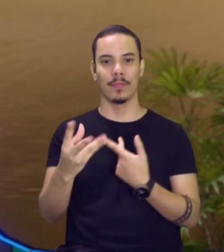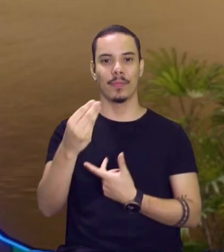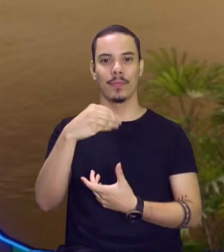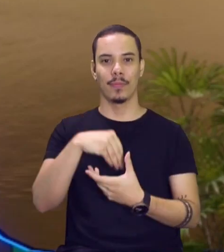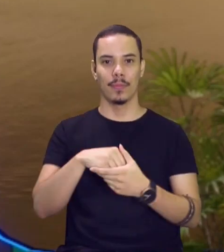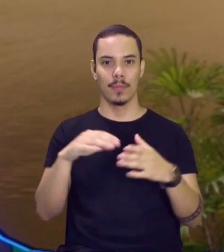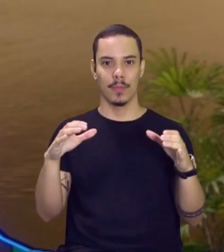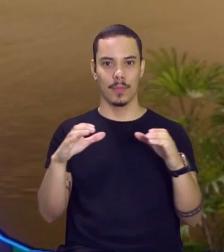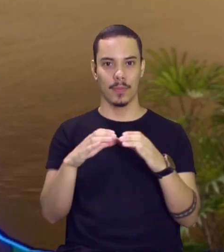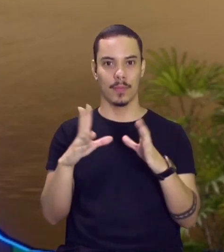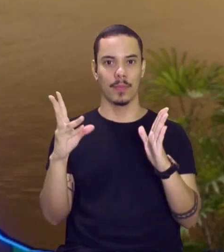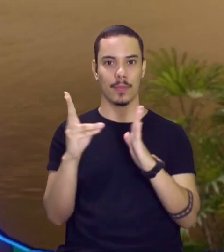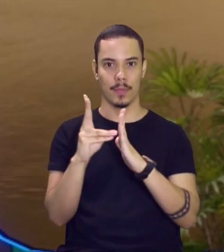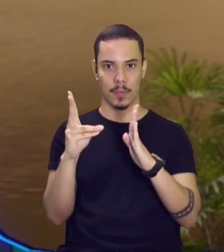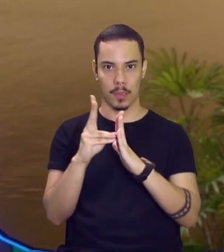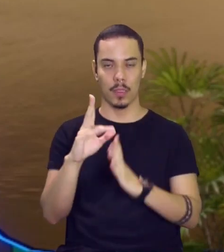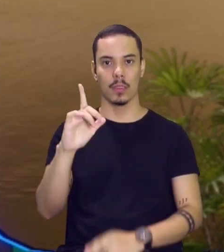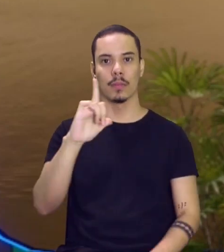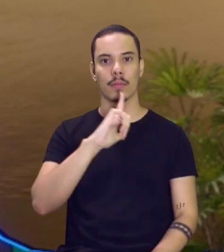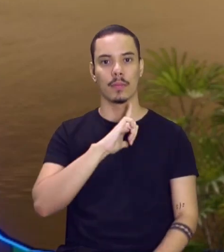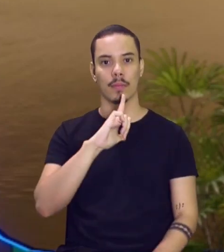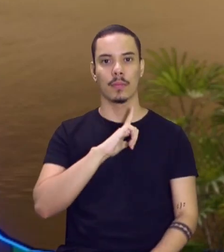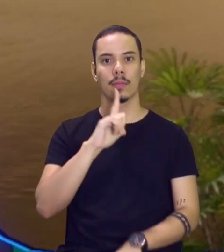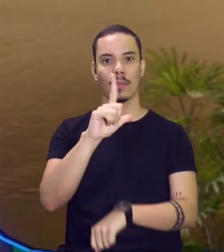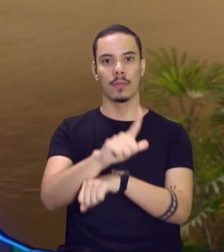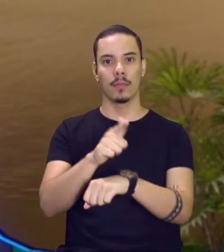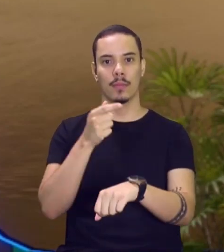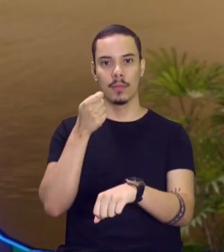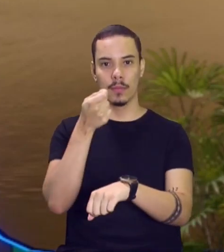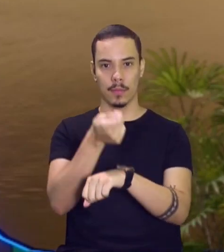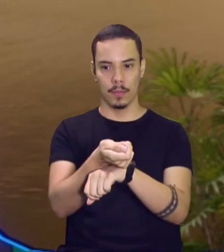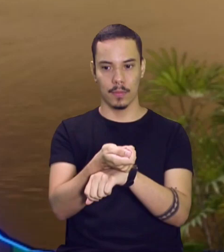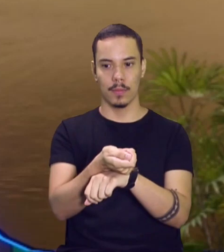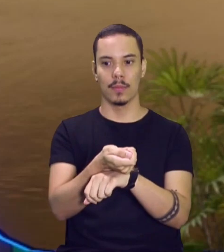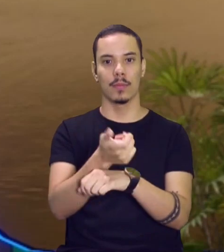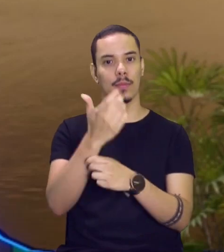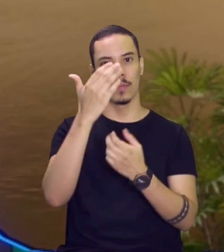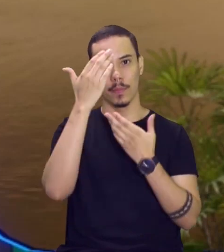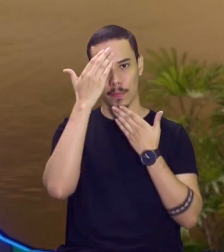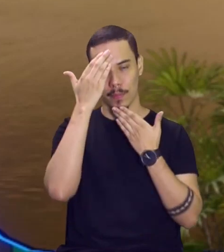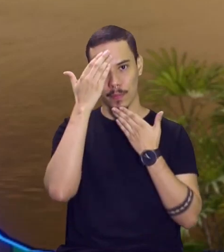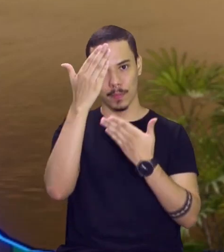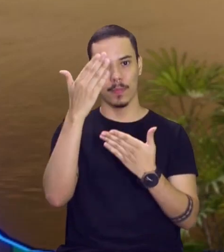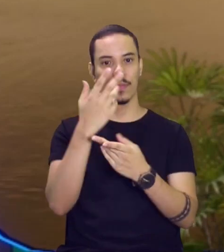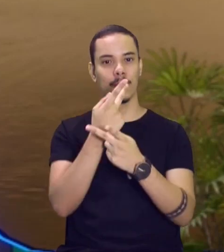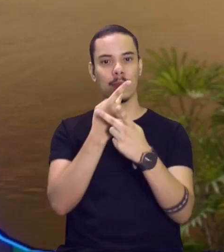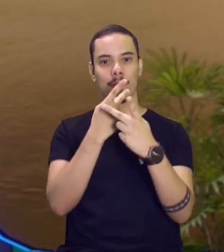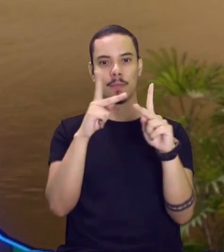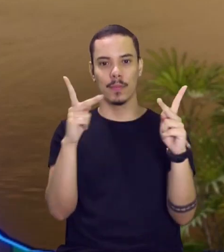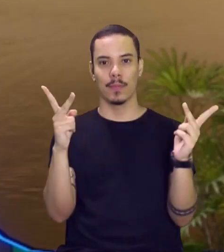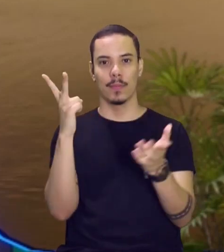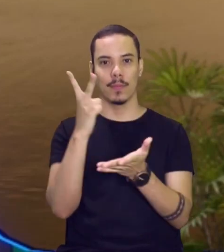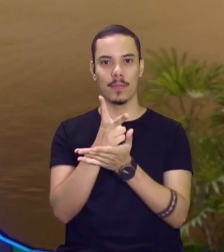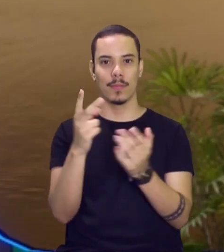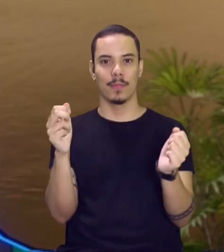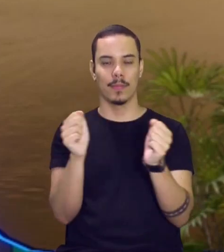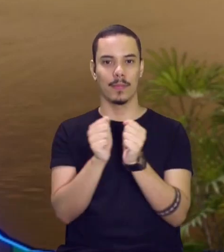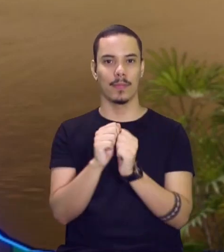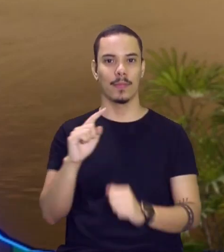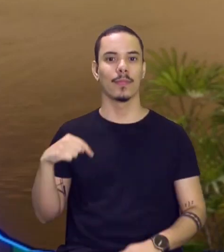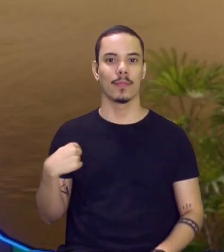nações indígenas, que tem quilombolas. Muito agradecido por vocês estar sempre conosco,